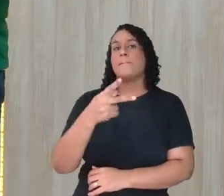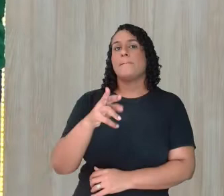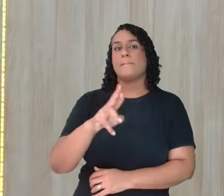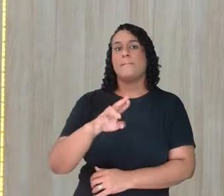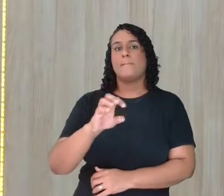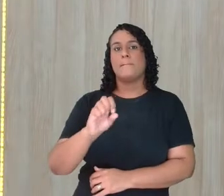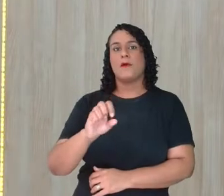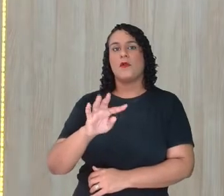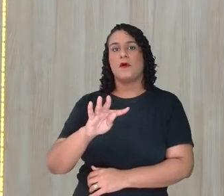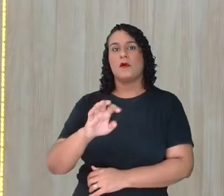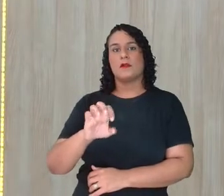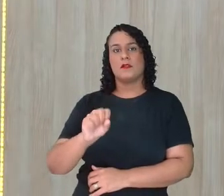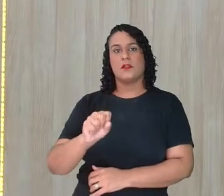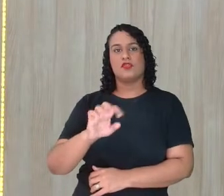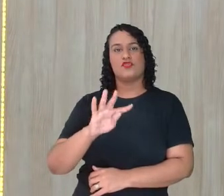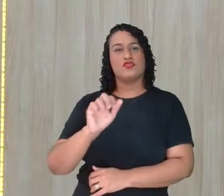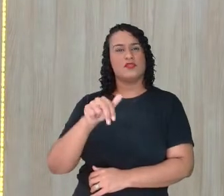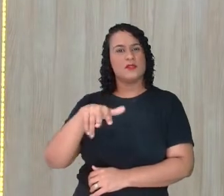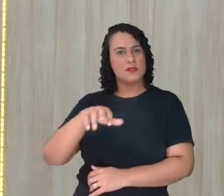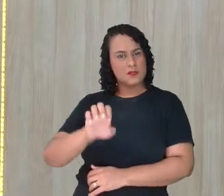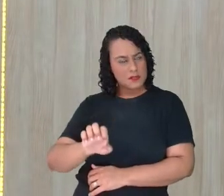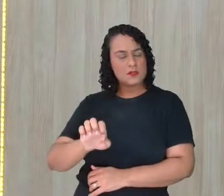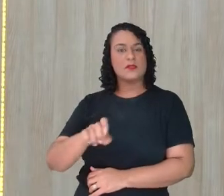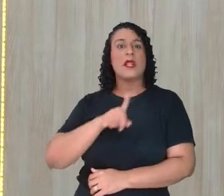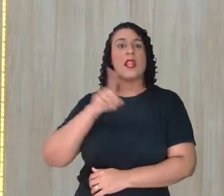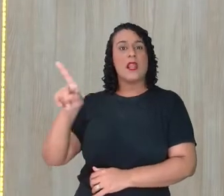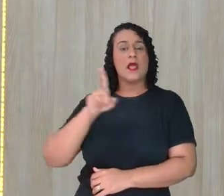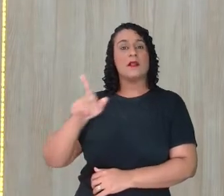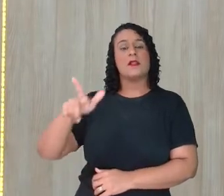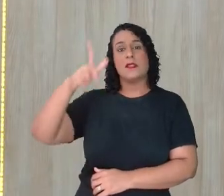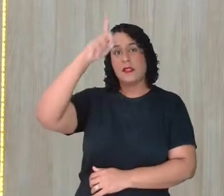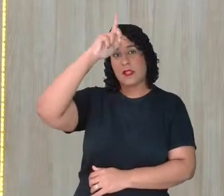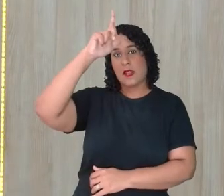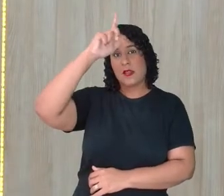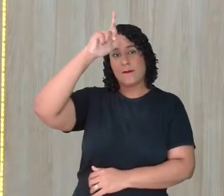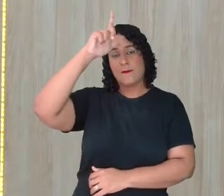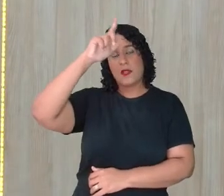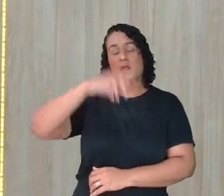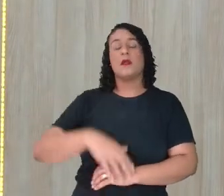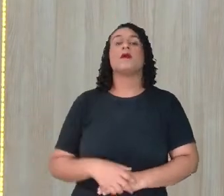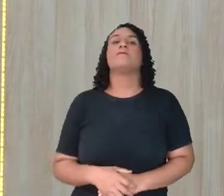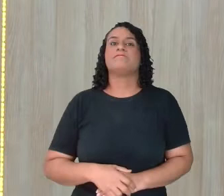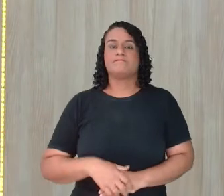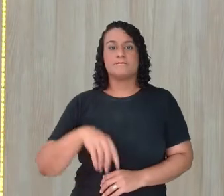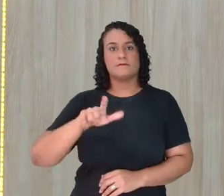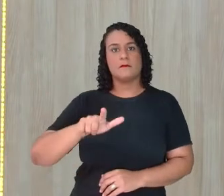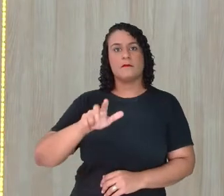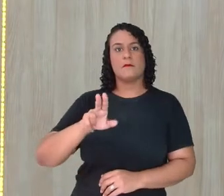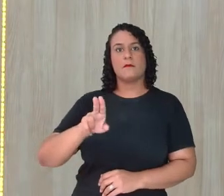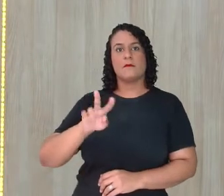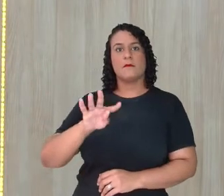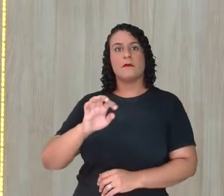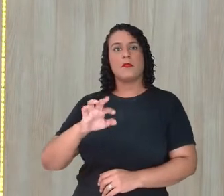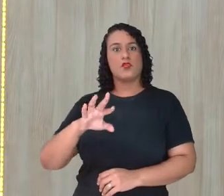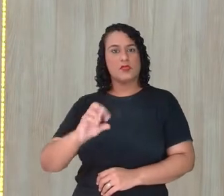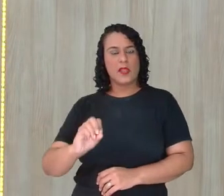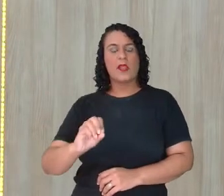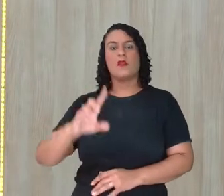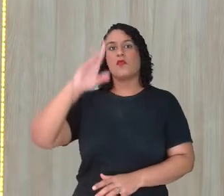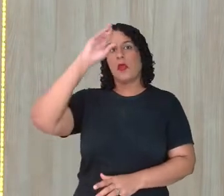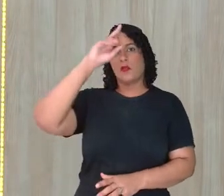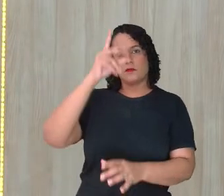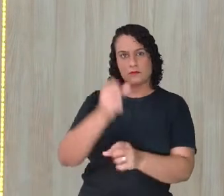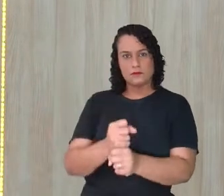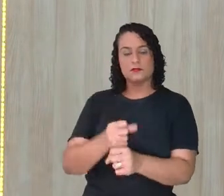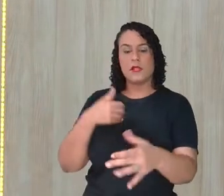Alemanha, Martim Lutero, a gente vai falar sobre isso mais na frente, certo? É uma das nossas próximas